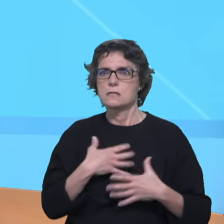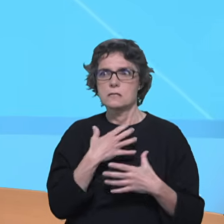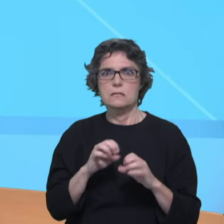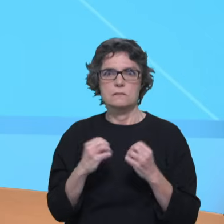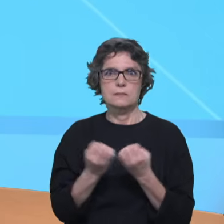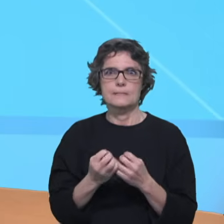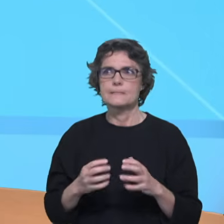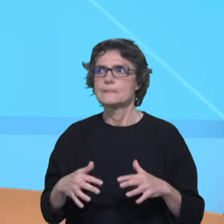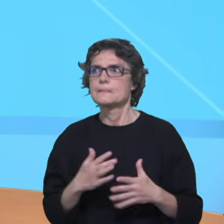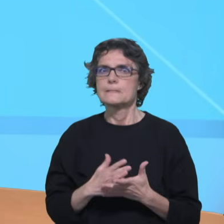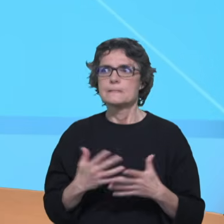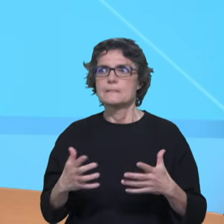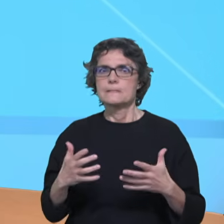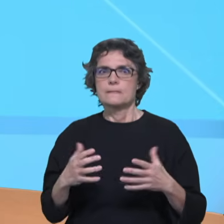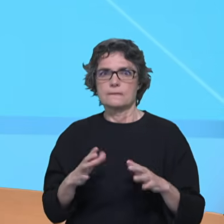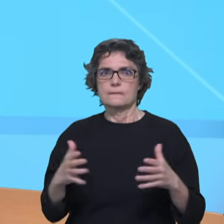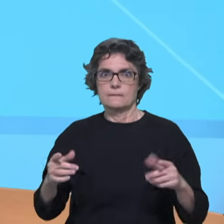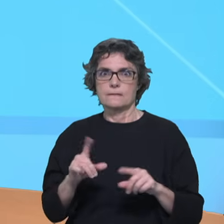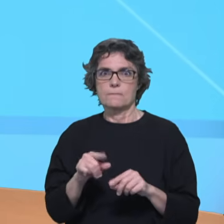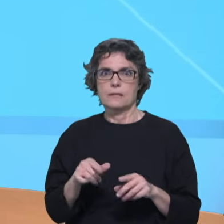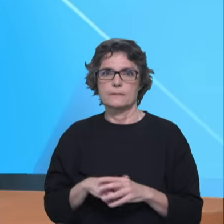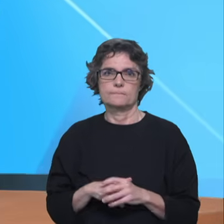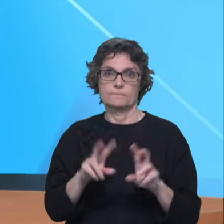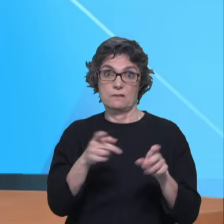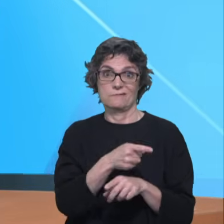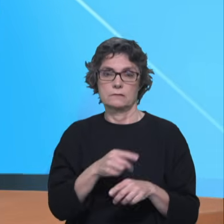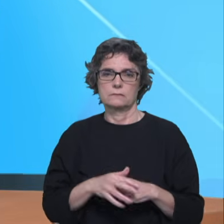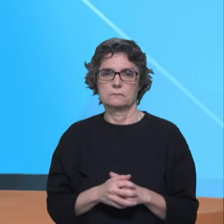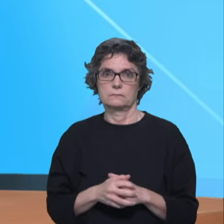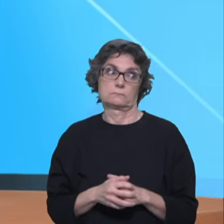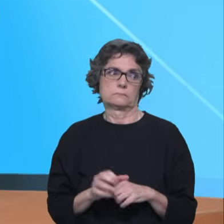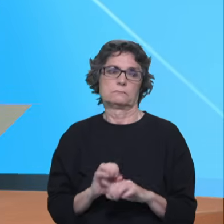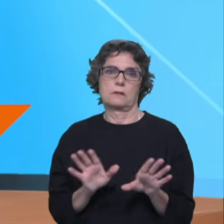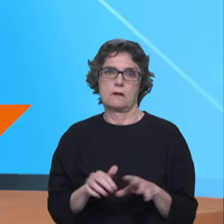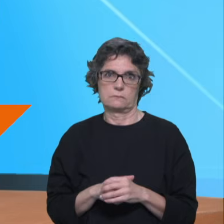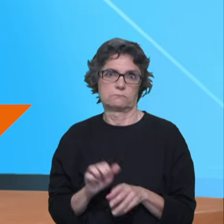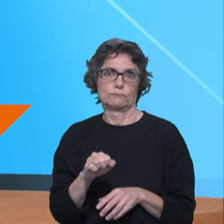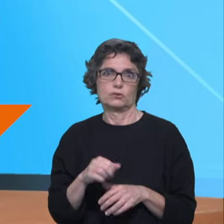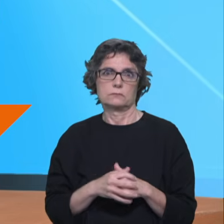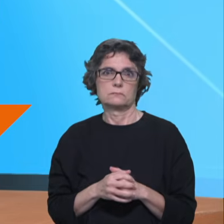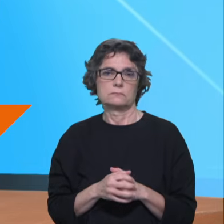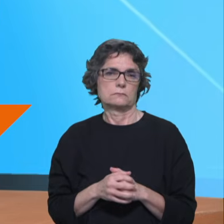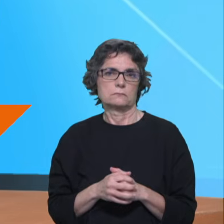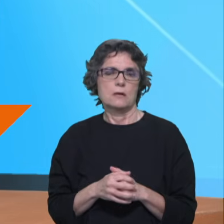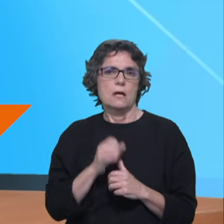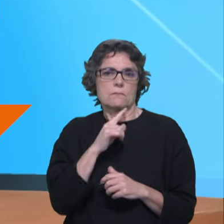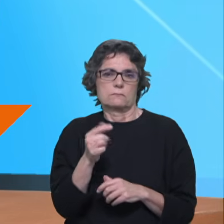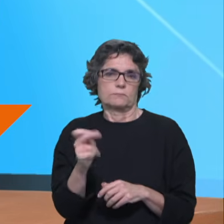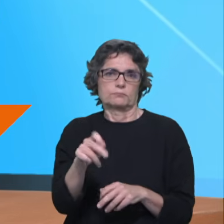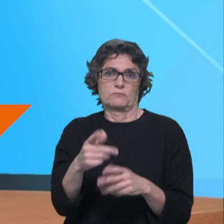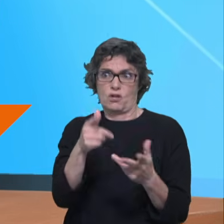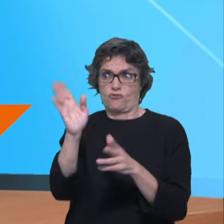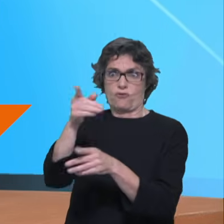em torno deste tema? Sim, podemos. É crível que isso aconteça. Há